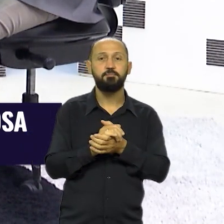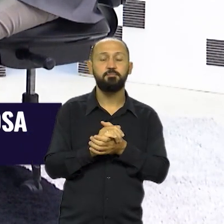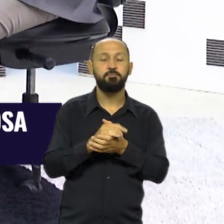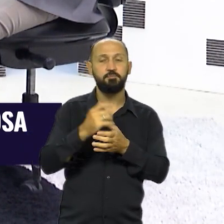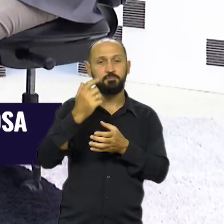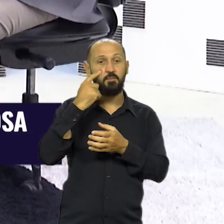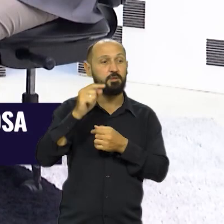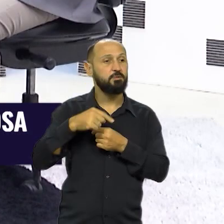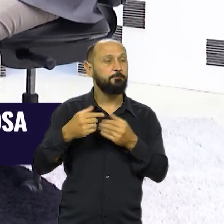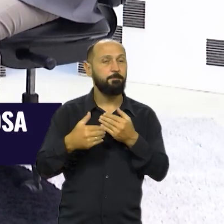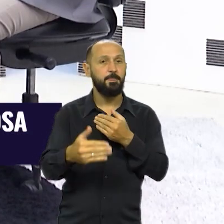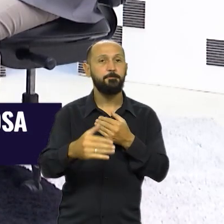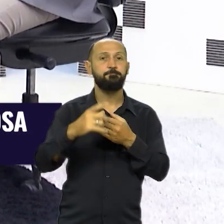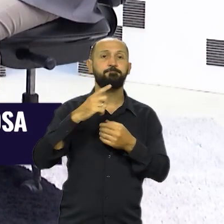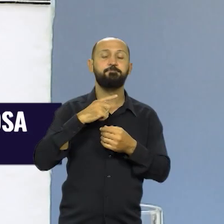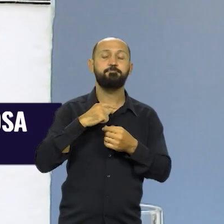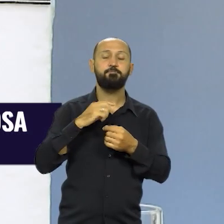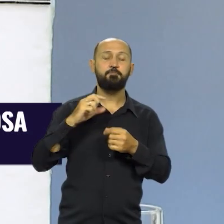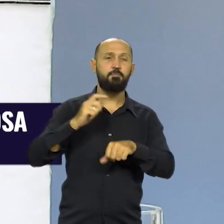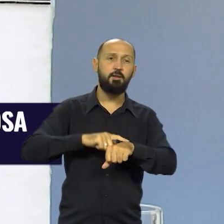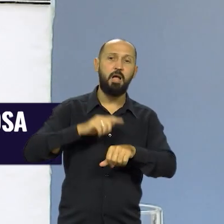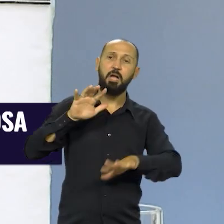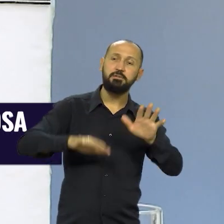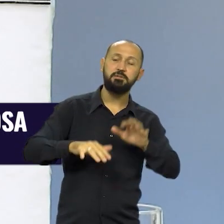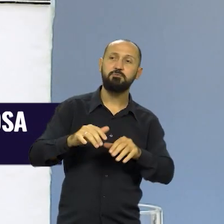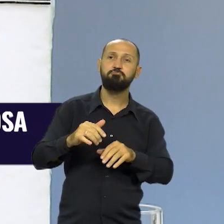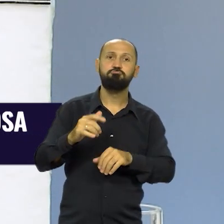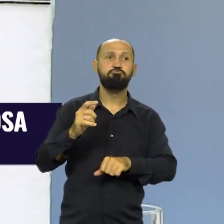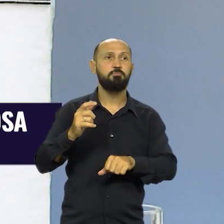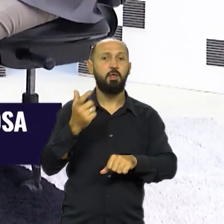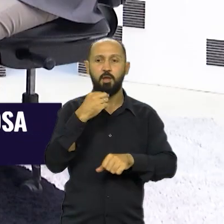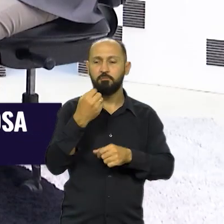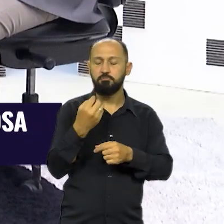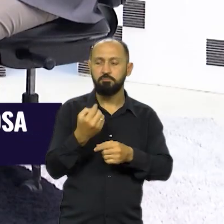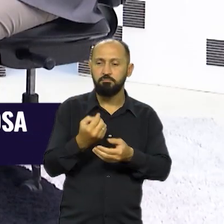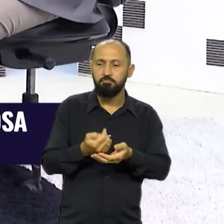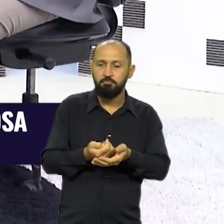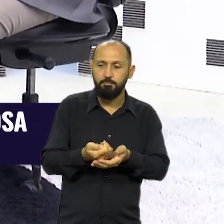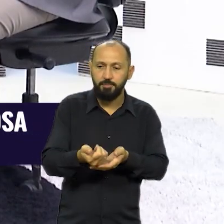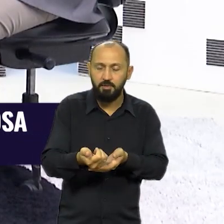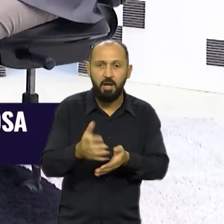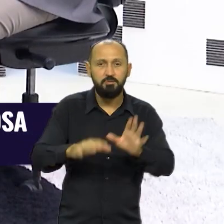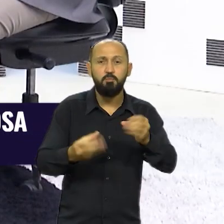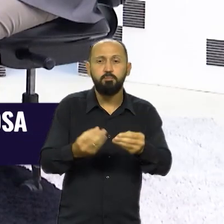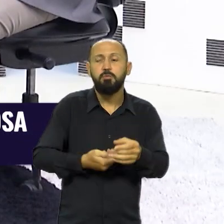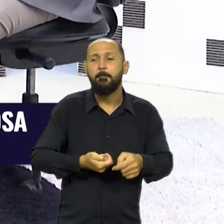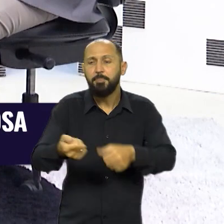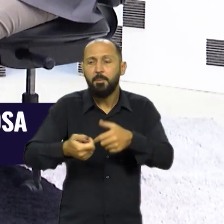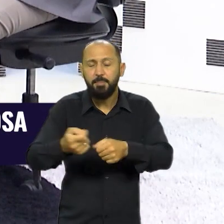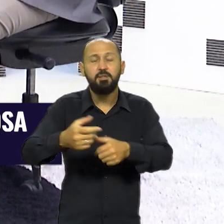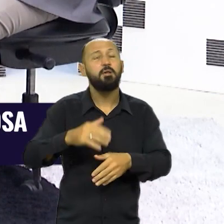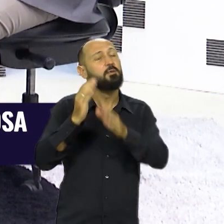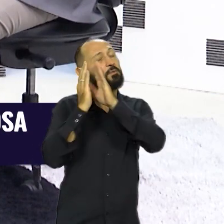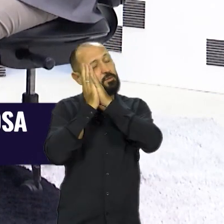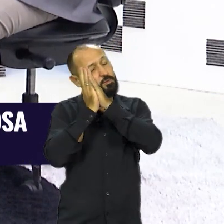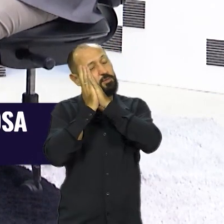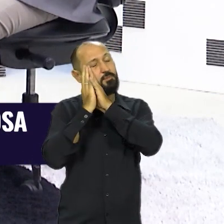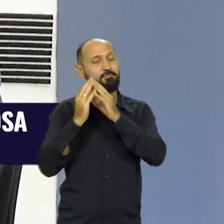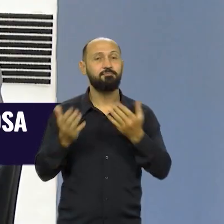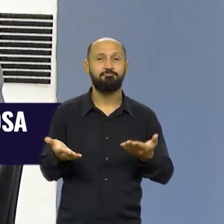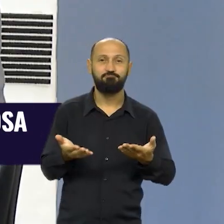medicamentos, e essa negligência também no sentido, ora não dá, e ora dá de forma excessiva para que